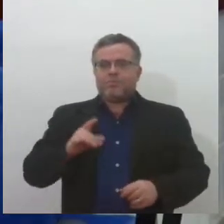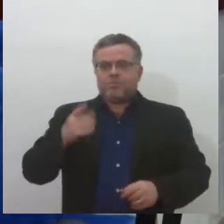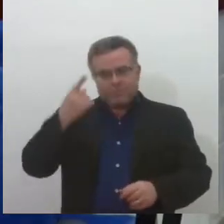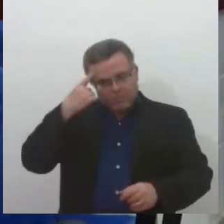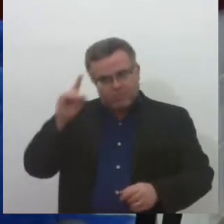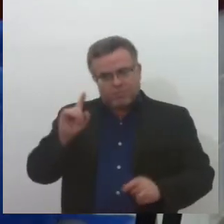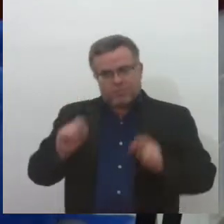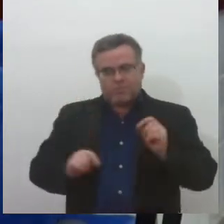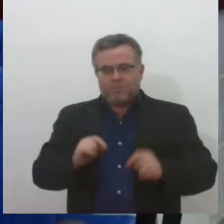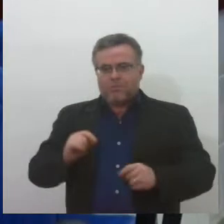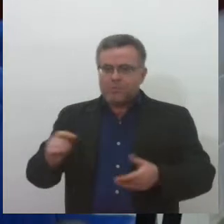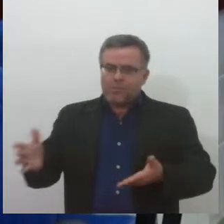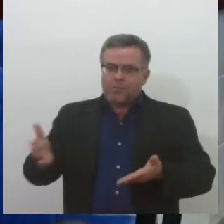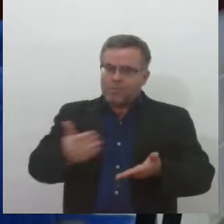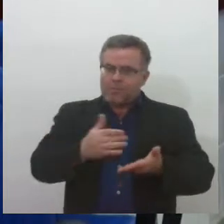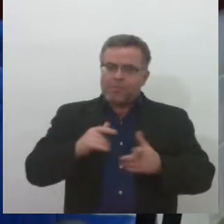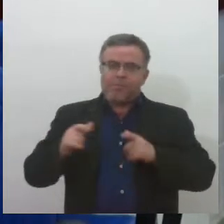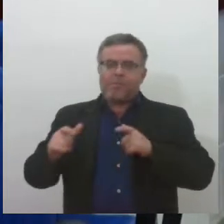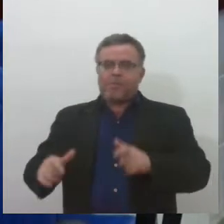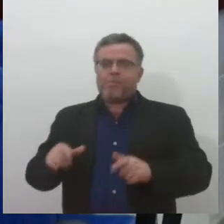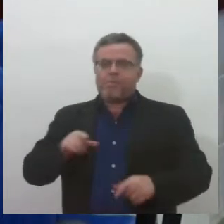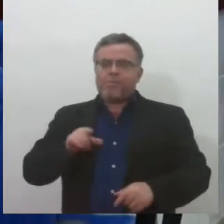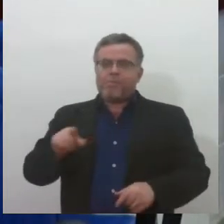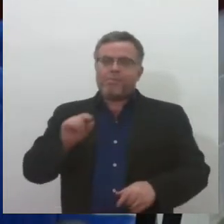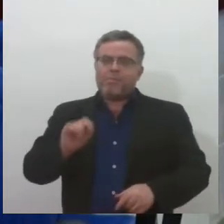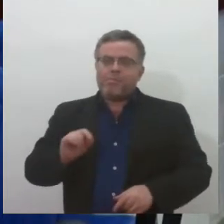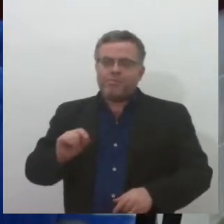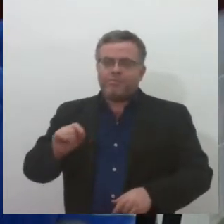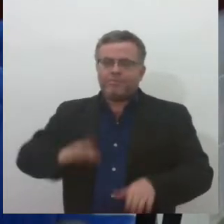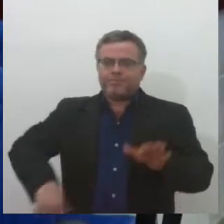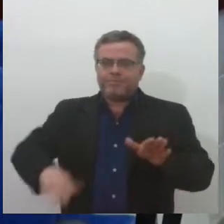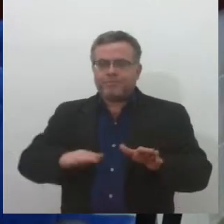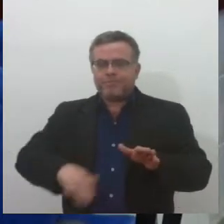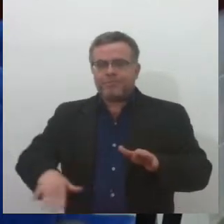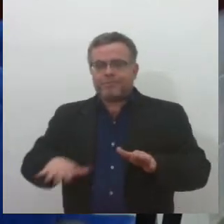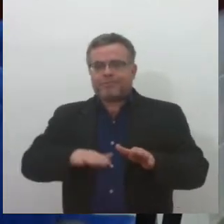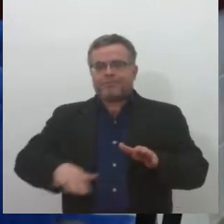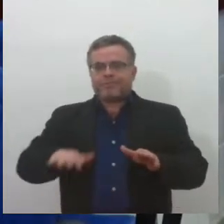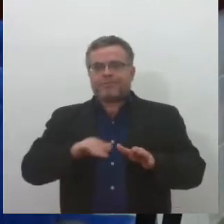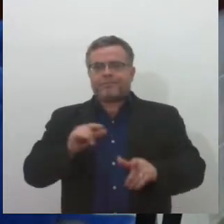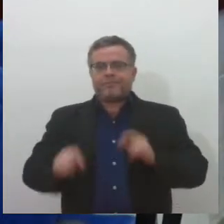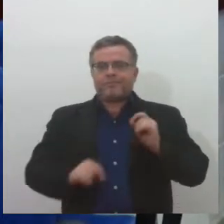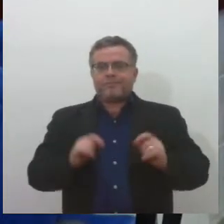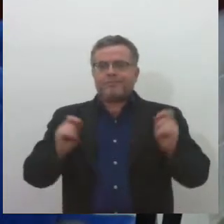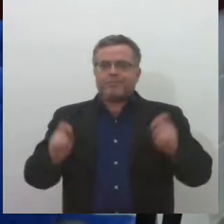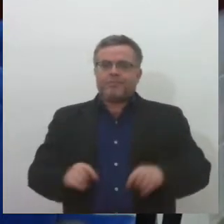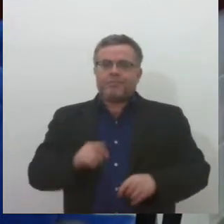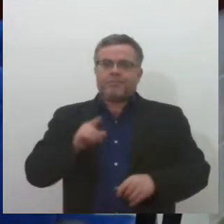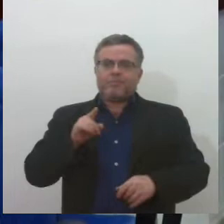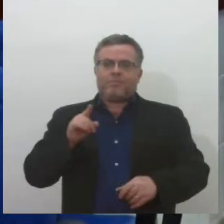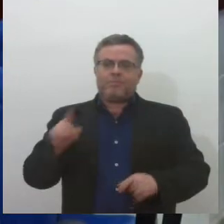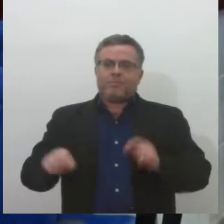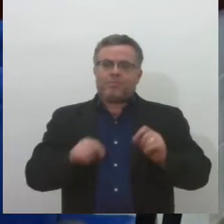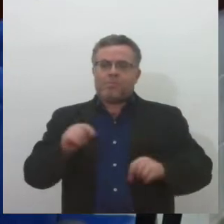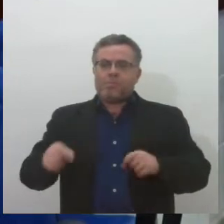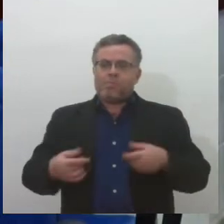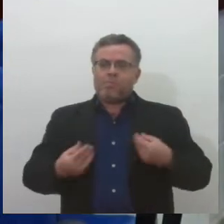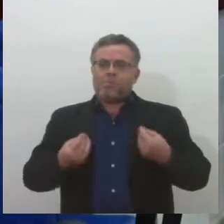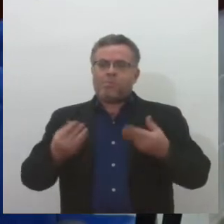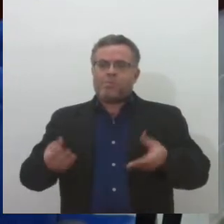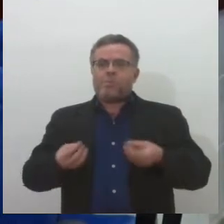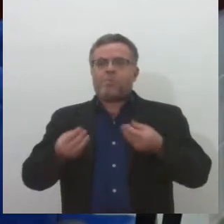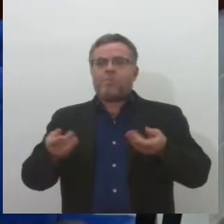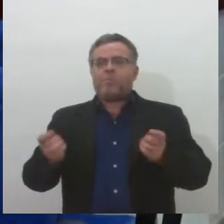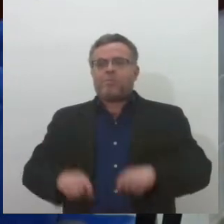de coleta né então hoje mesmo é área da praia então a mãe que tá de primeira vez de hoje na praia a gente pega o frasco Na